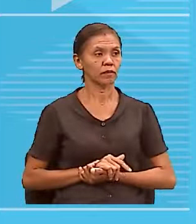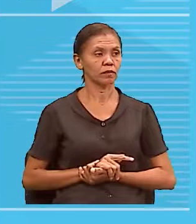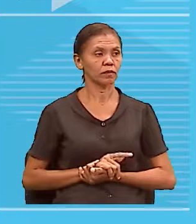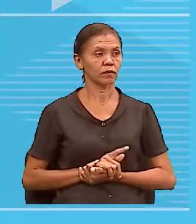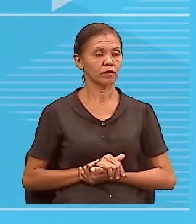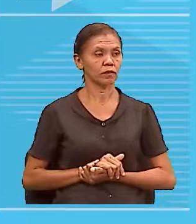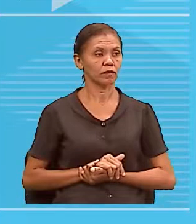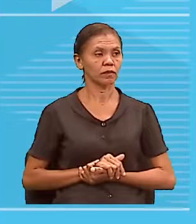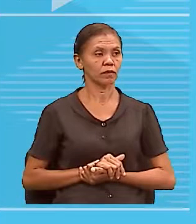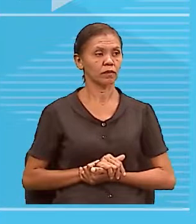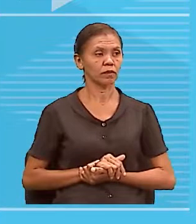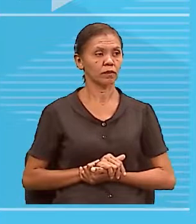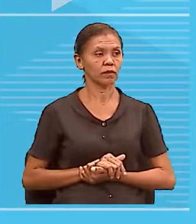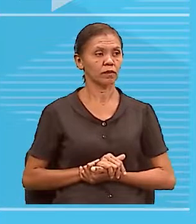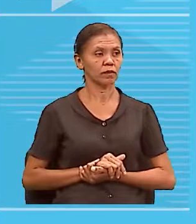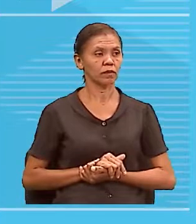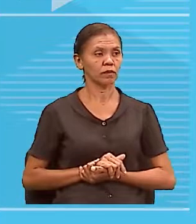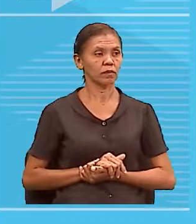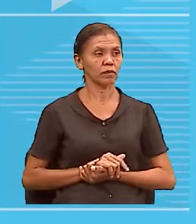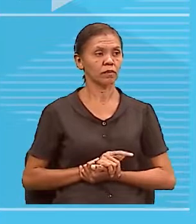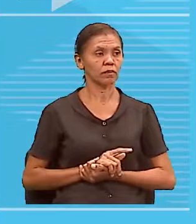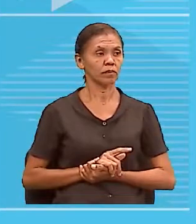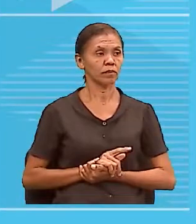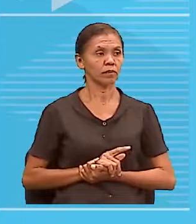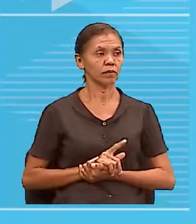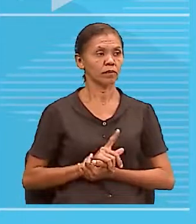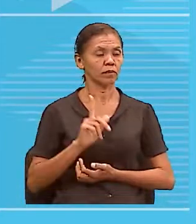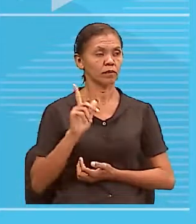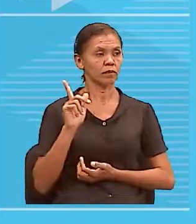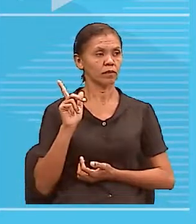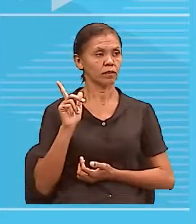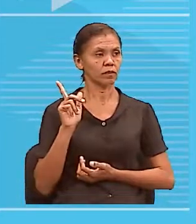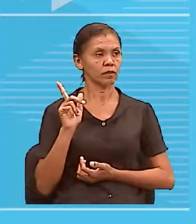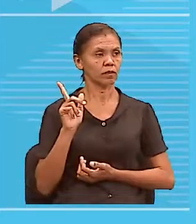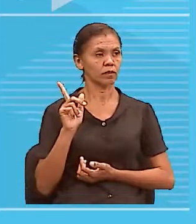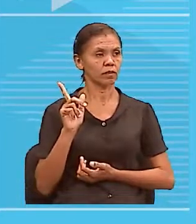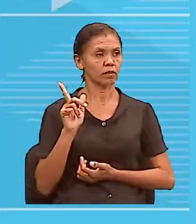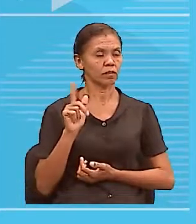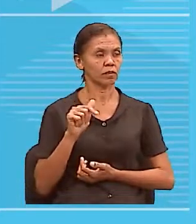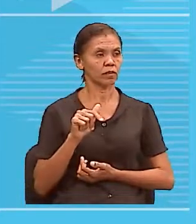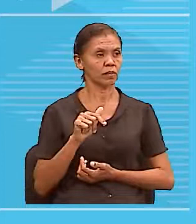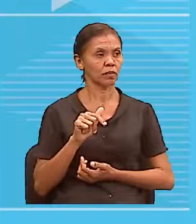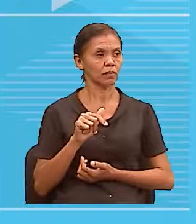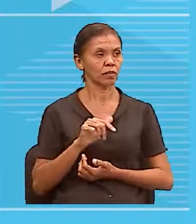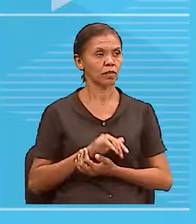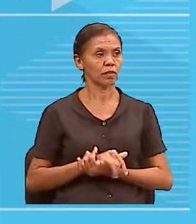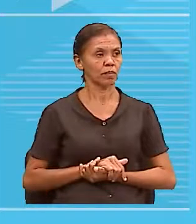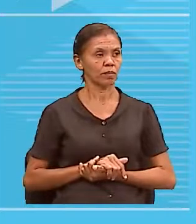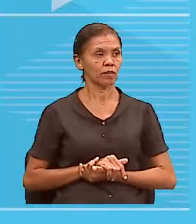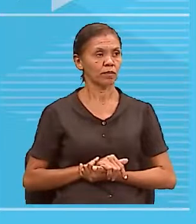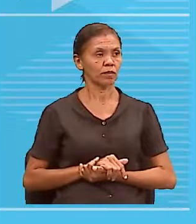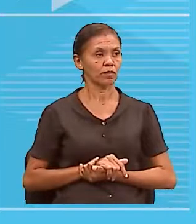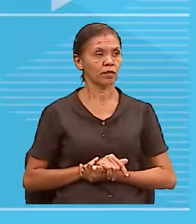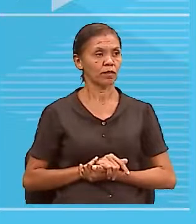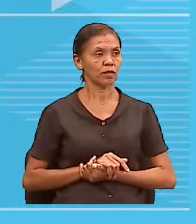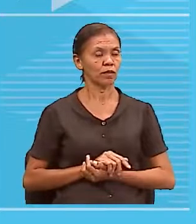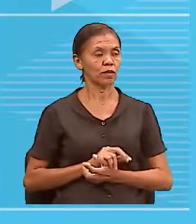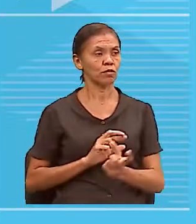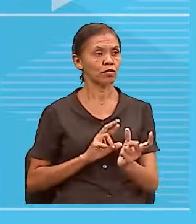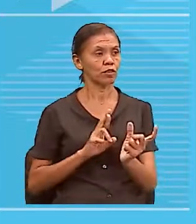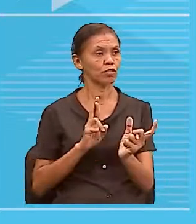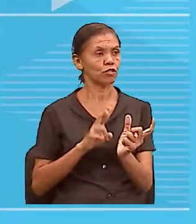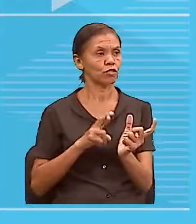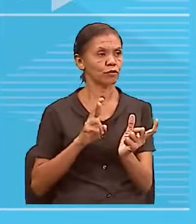infinitiva você troca o r poder é bem fácil né o verbo né o verbo hablar